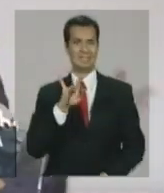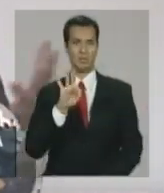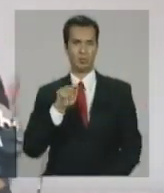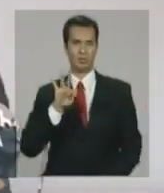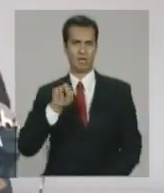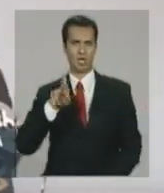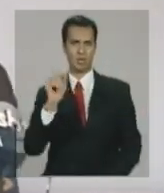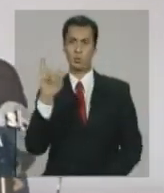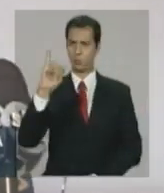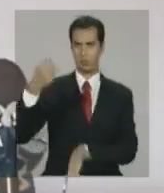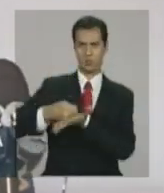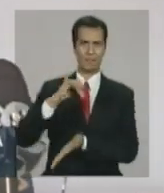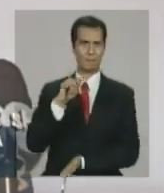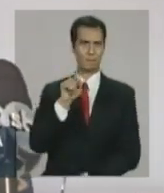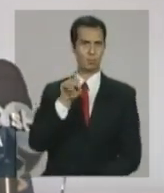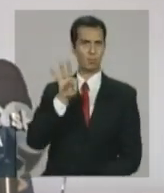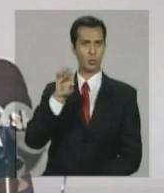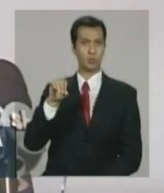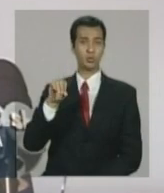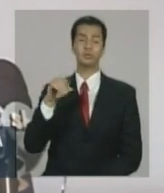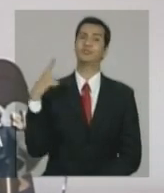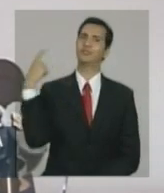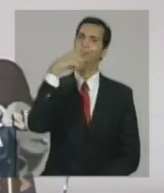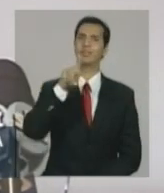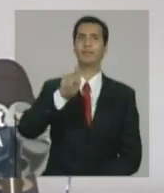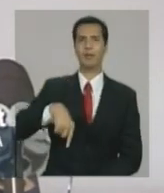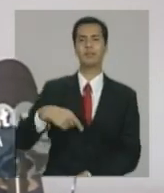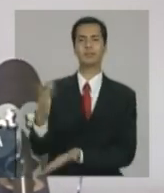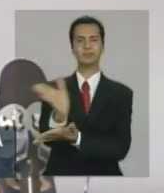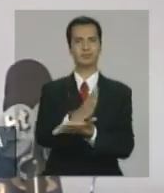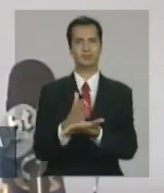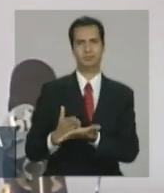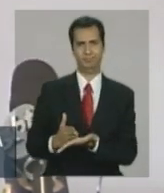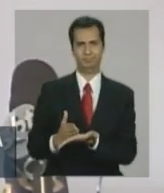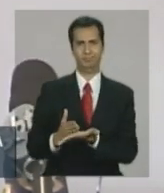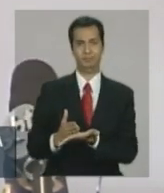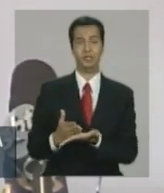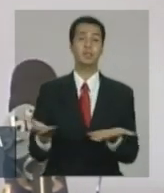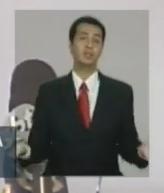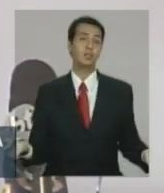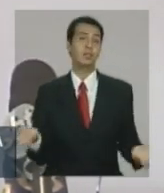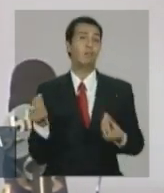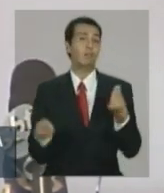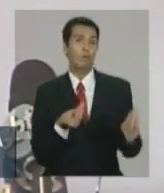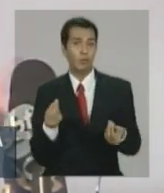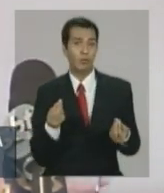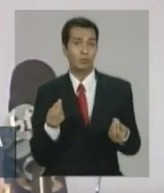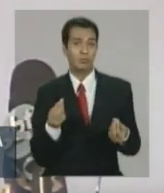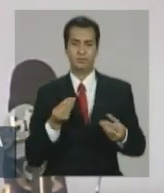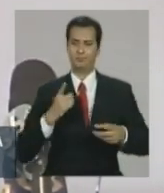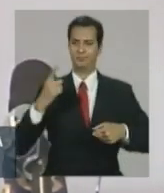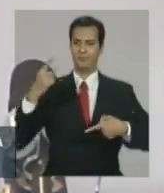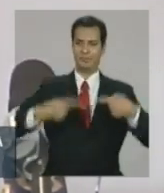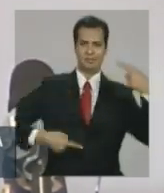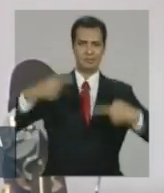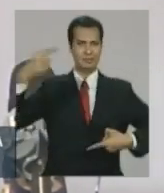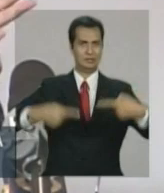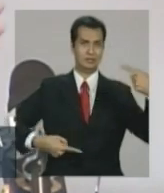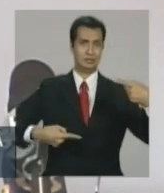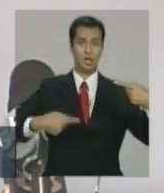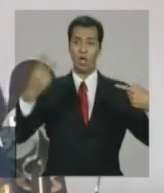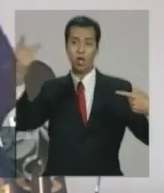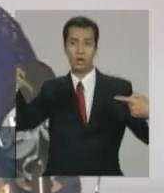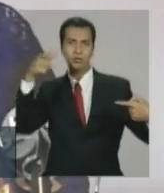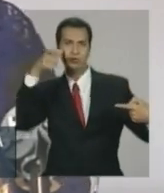tem a ver com repartição. Eu não posso supor que não haja conflito entre diferentes interesses. Vocês vejam